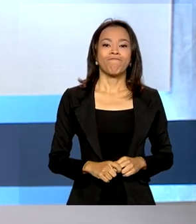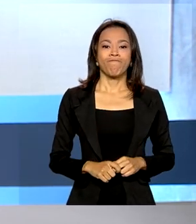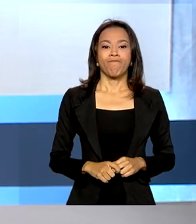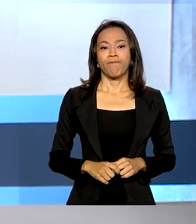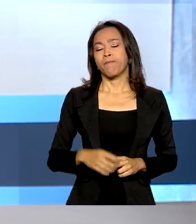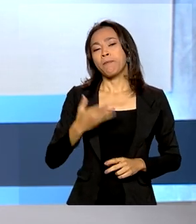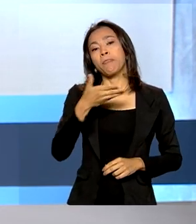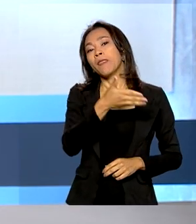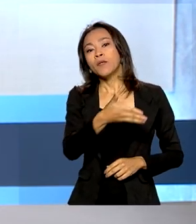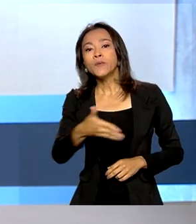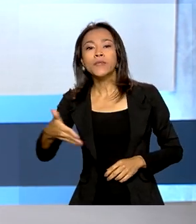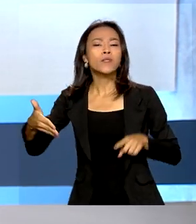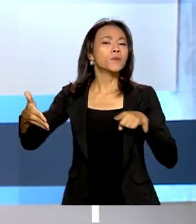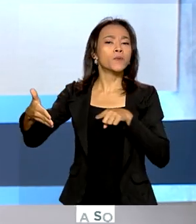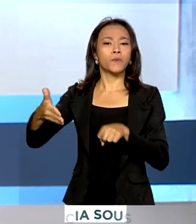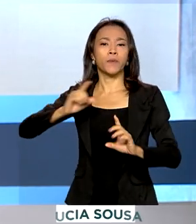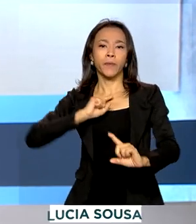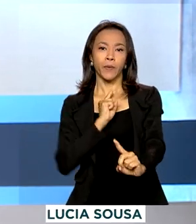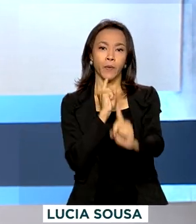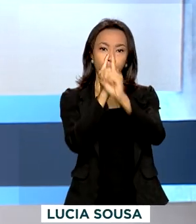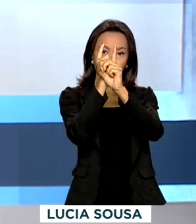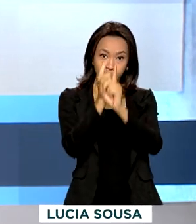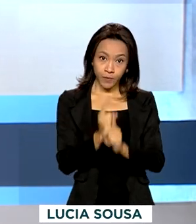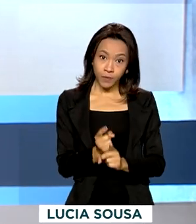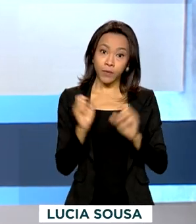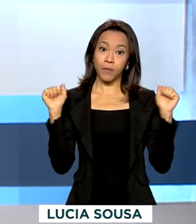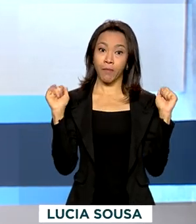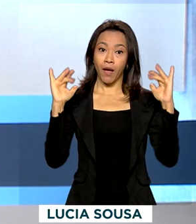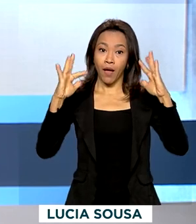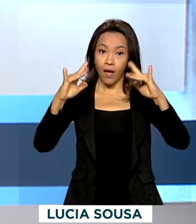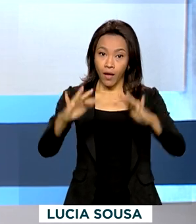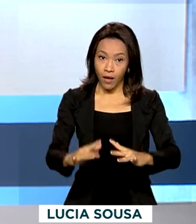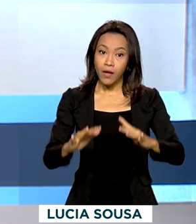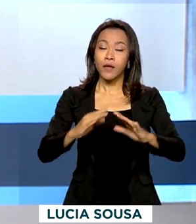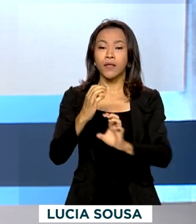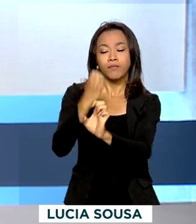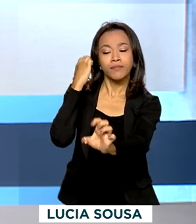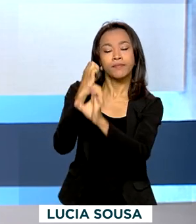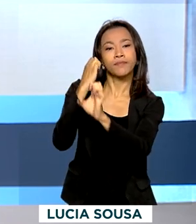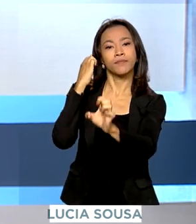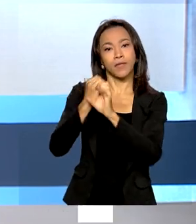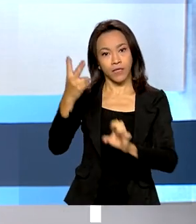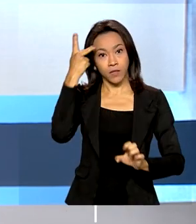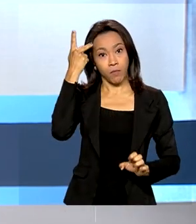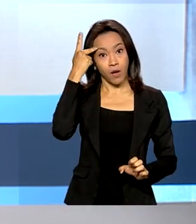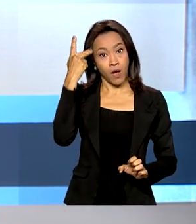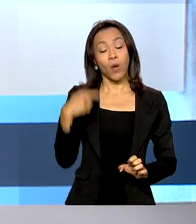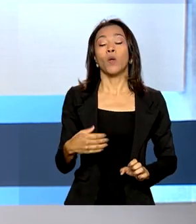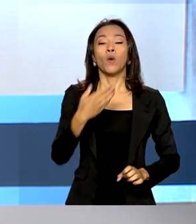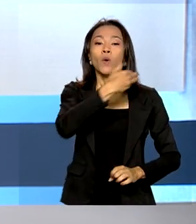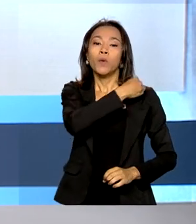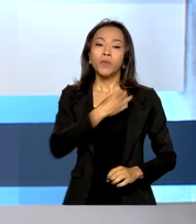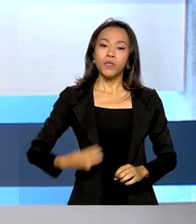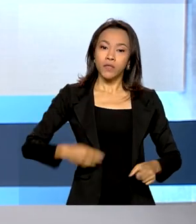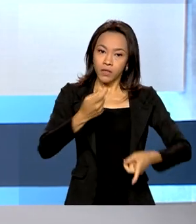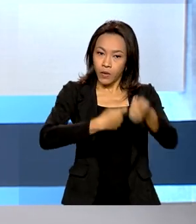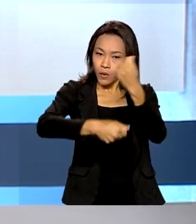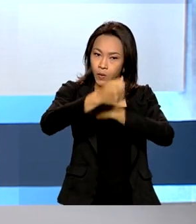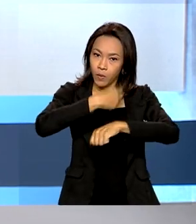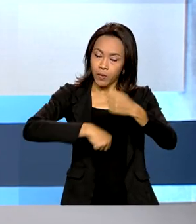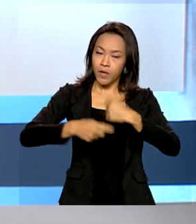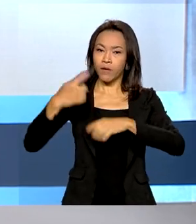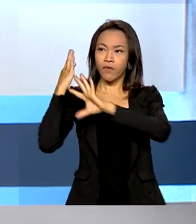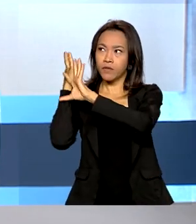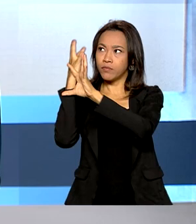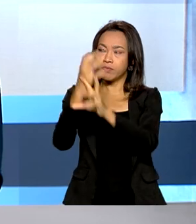Durante encontro com representantes da construção civil em São Paulo, o ministro da Economia fez um balanço do setor com destaque para os anos